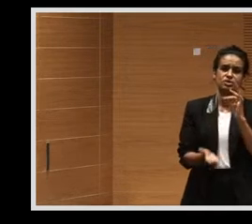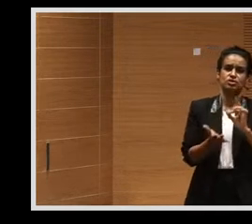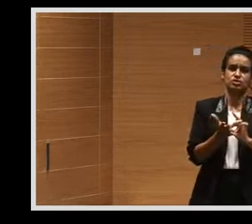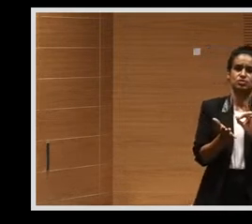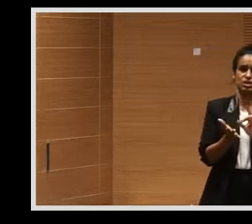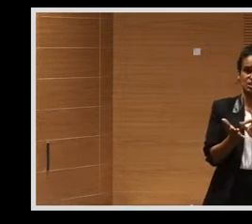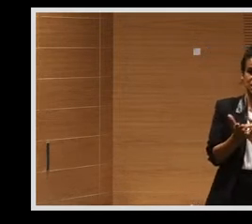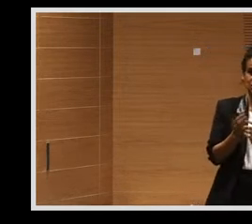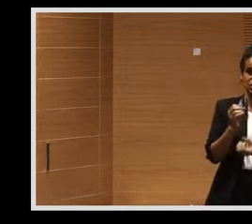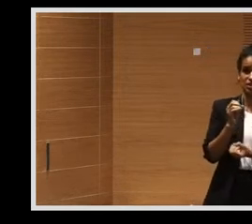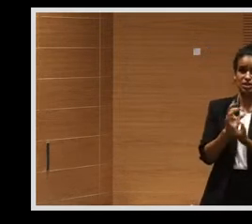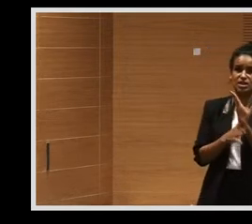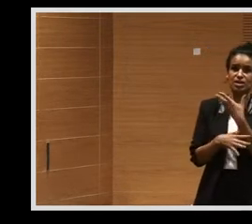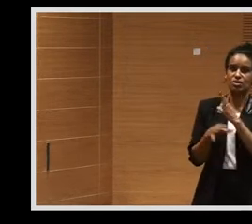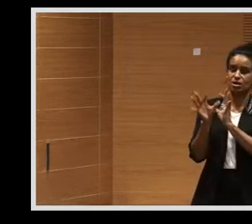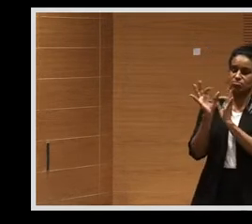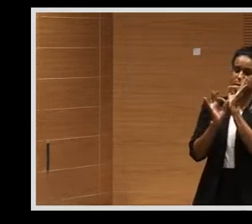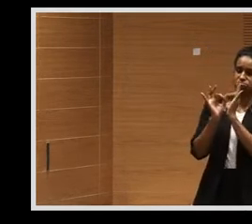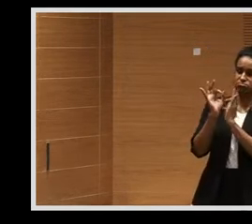planos compartilhados. Eu acho que